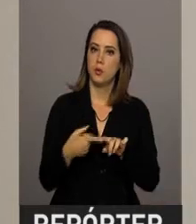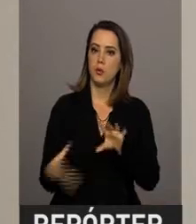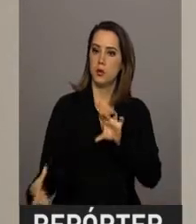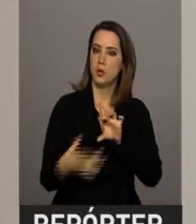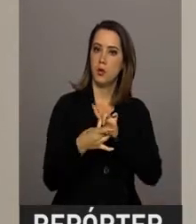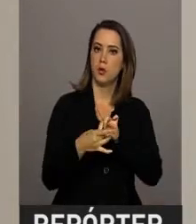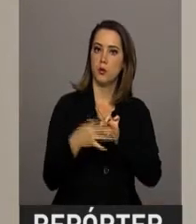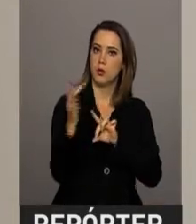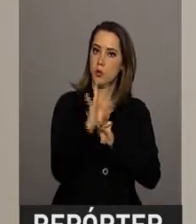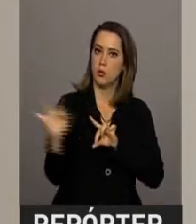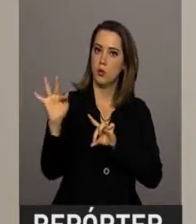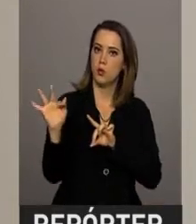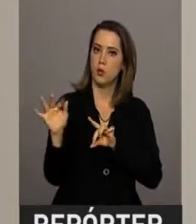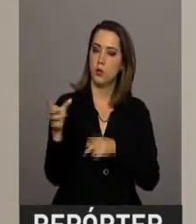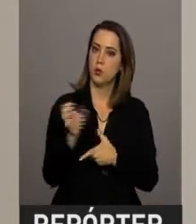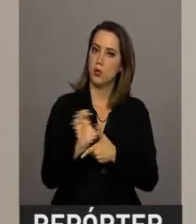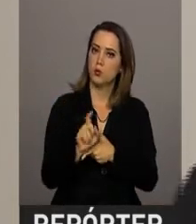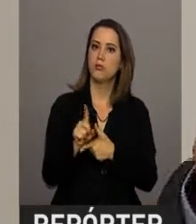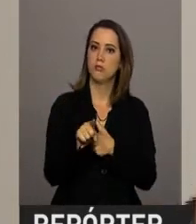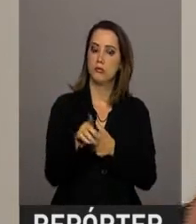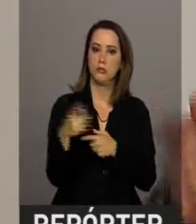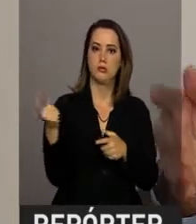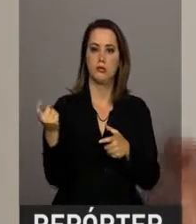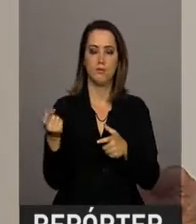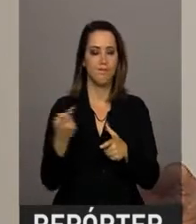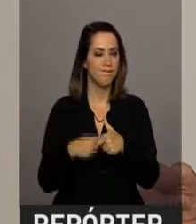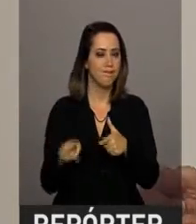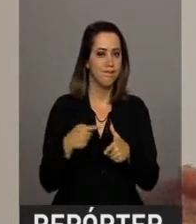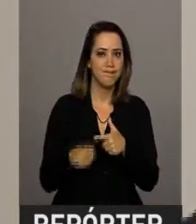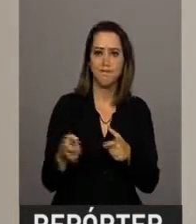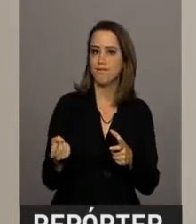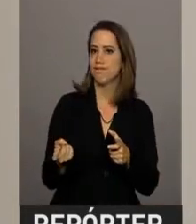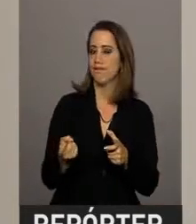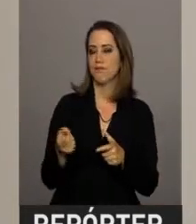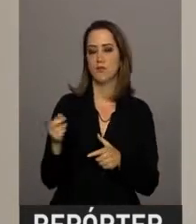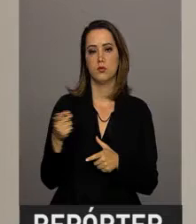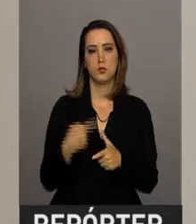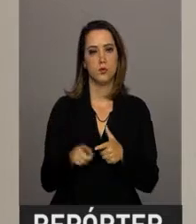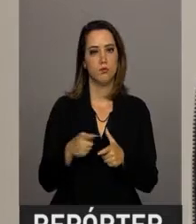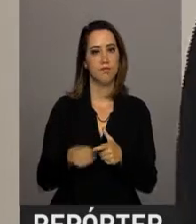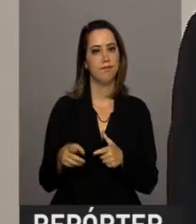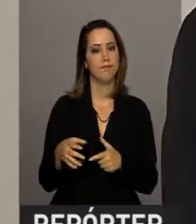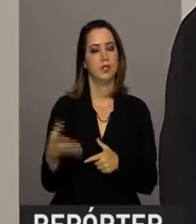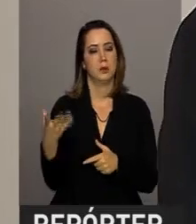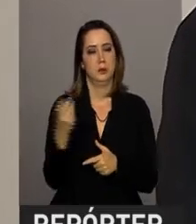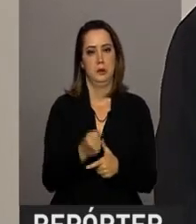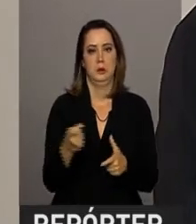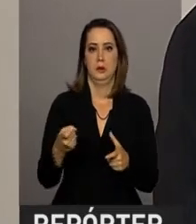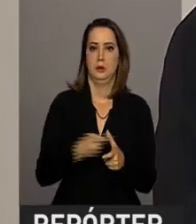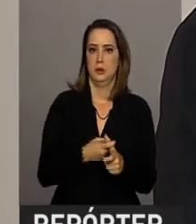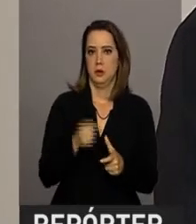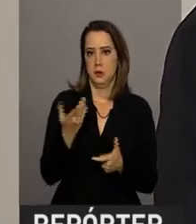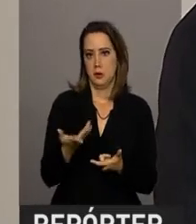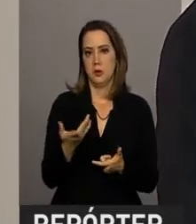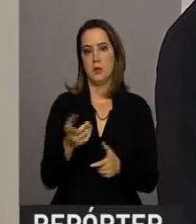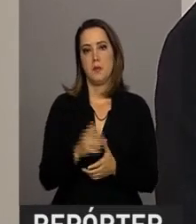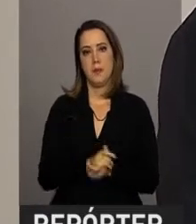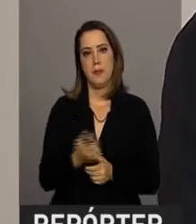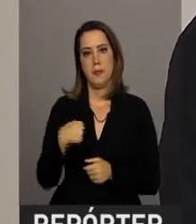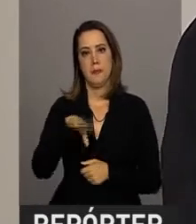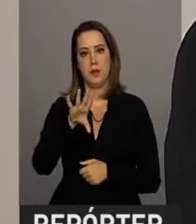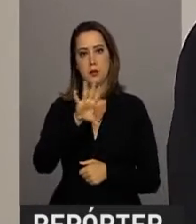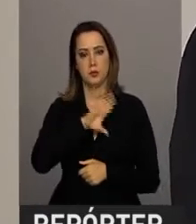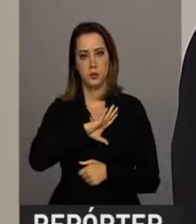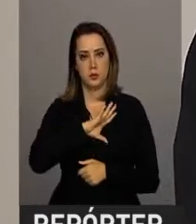sabe os senhores estão numa situação difícil am alguns quase quebrados e nós apanhamos